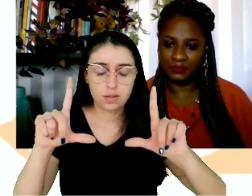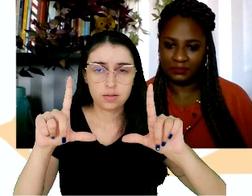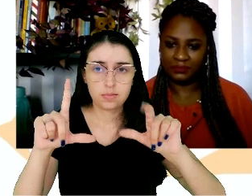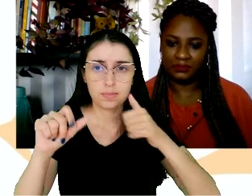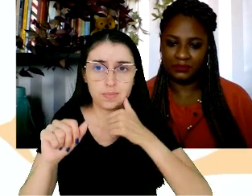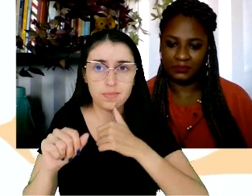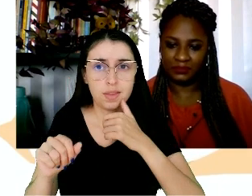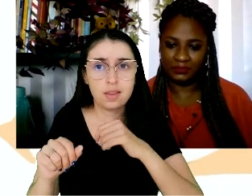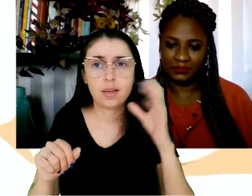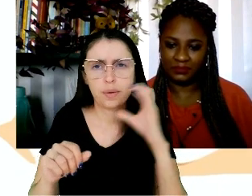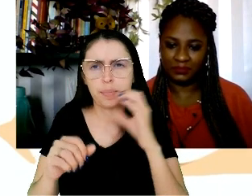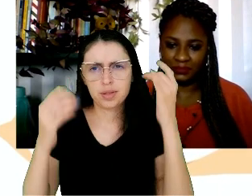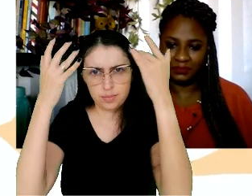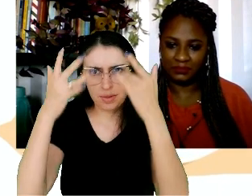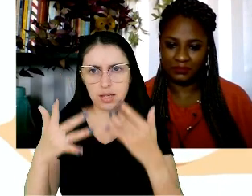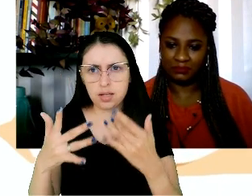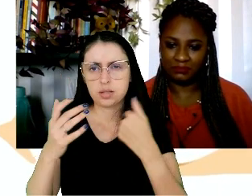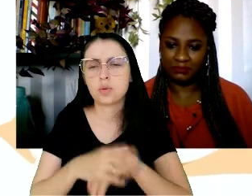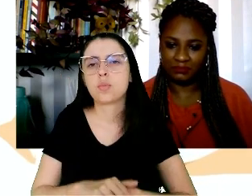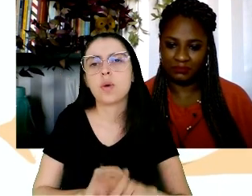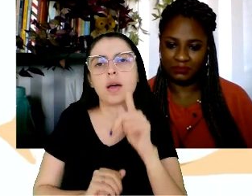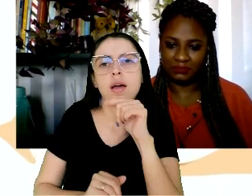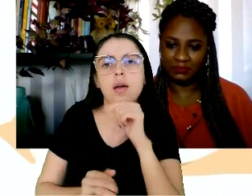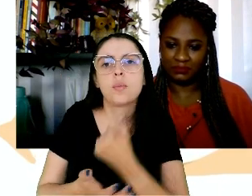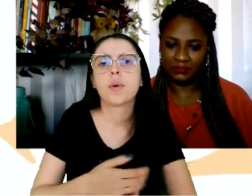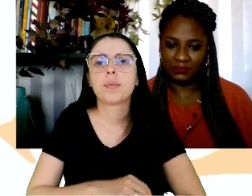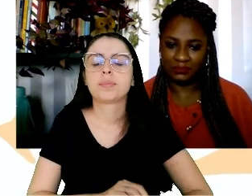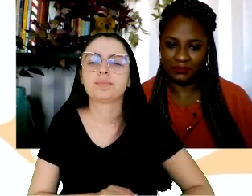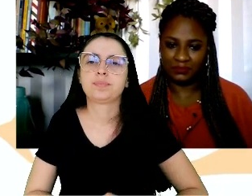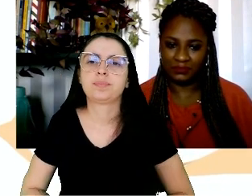breve apresentação aqui da ferramenta Água Boa de Beber.